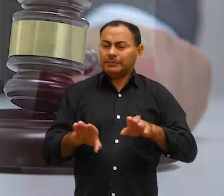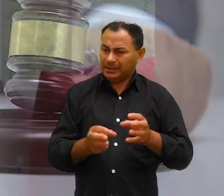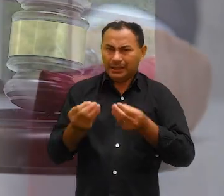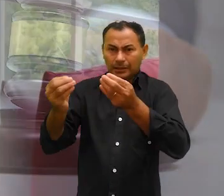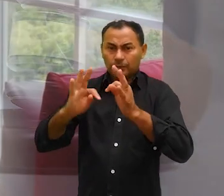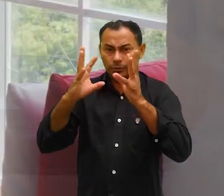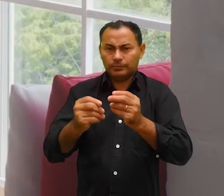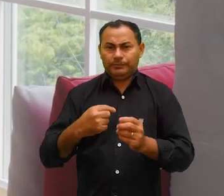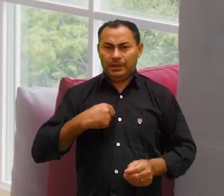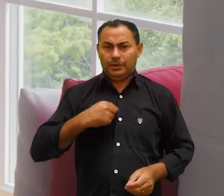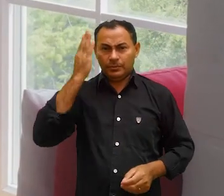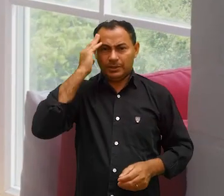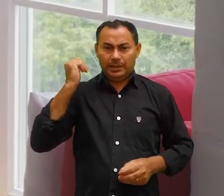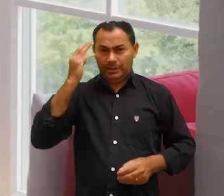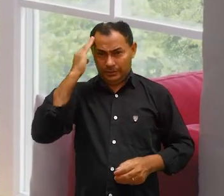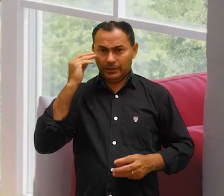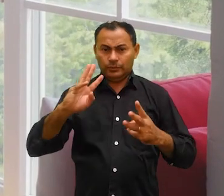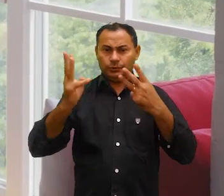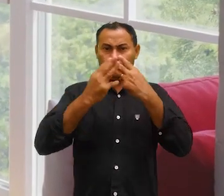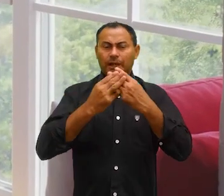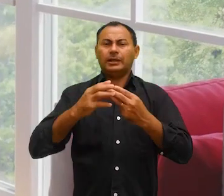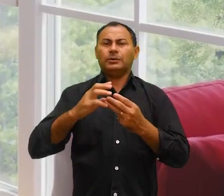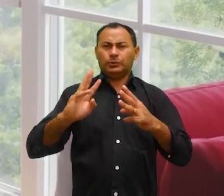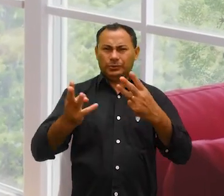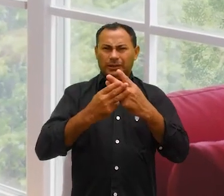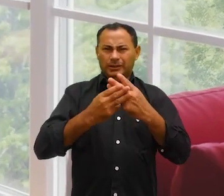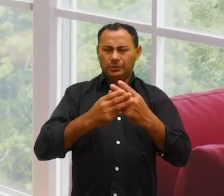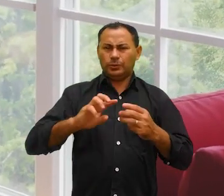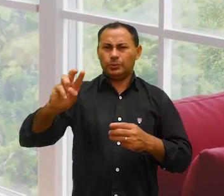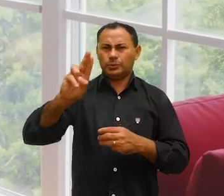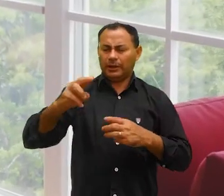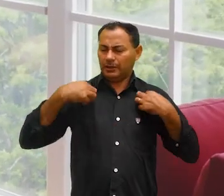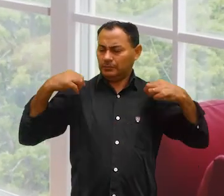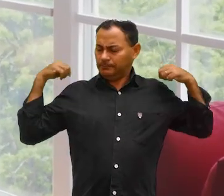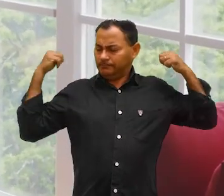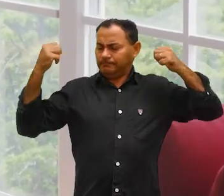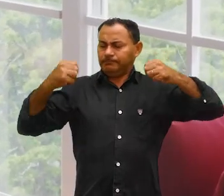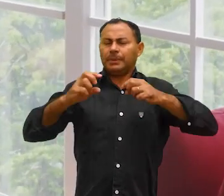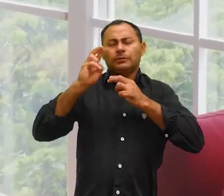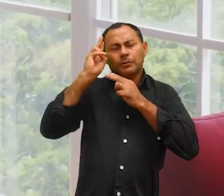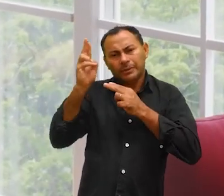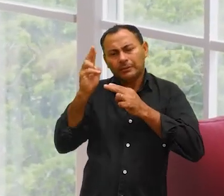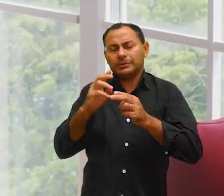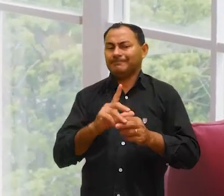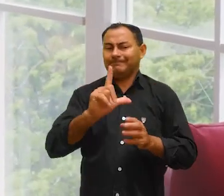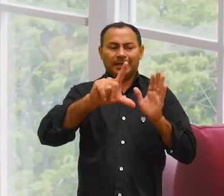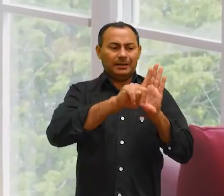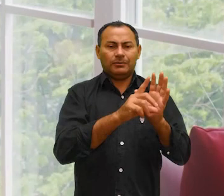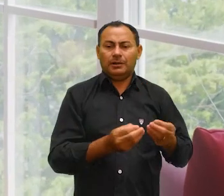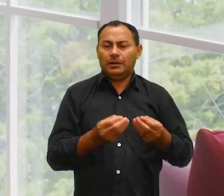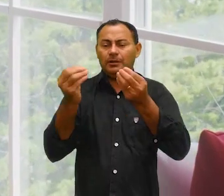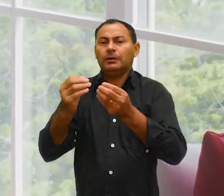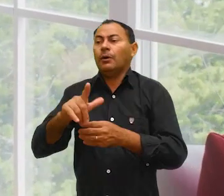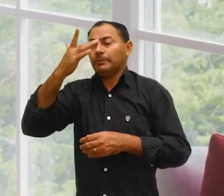também. Pelo que sei, os judeus usavam aquelas capas como cobertor à noite para dormir. Por isso era considerado ilegal pegar a